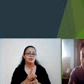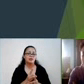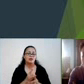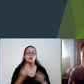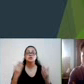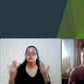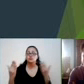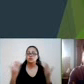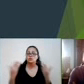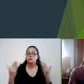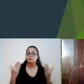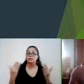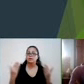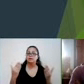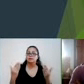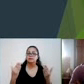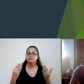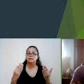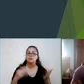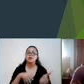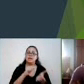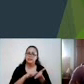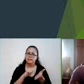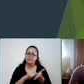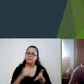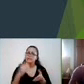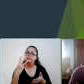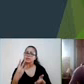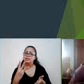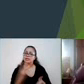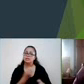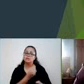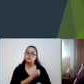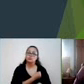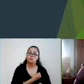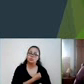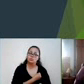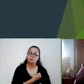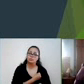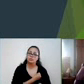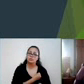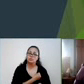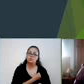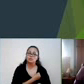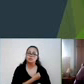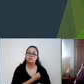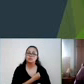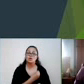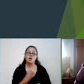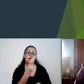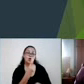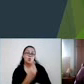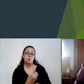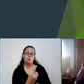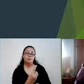que mais caso de comparação mesmo. Escreva 3 números compreendidos entre 1, vou colocar aí, 1